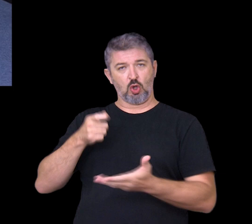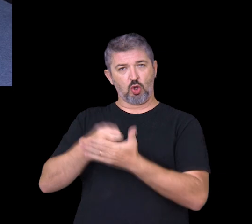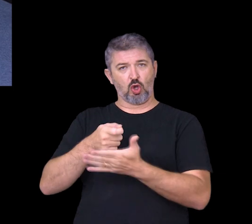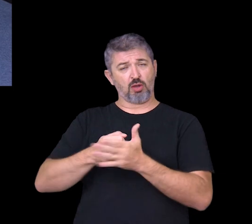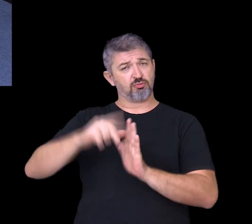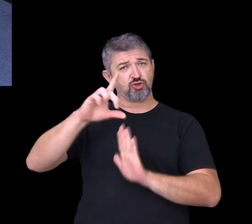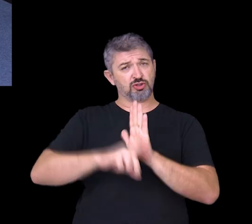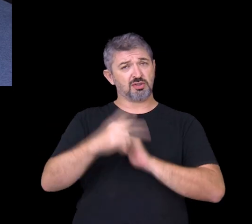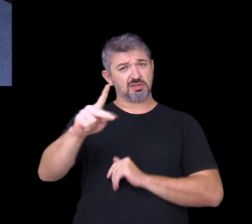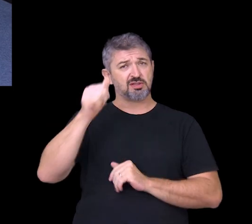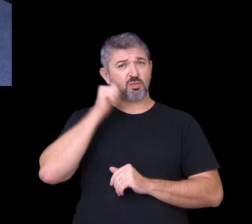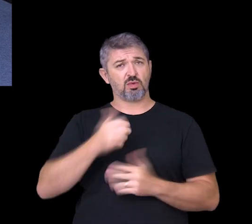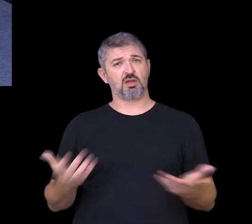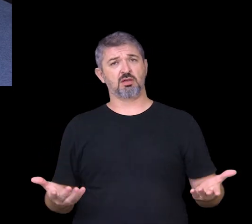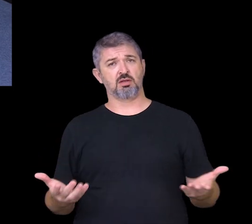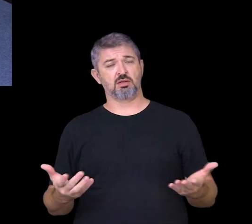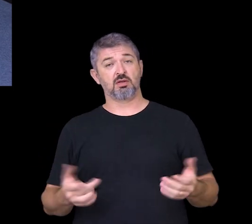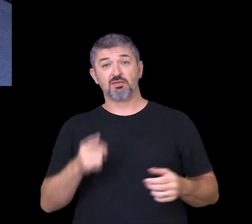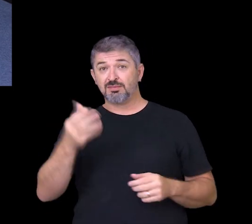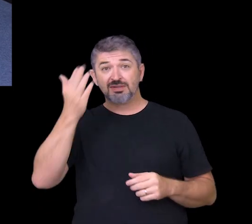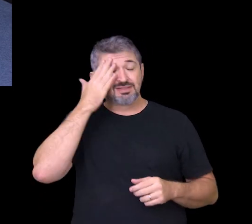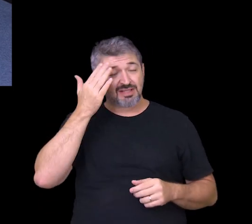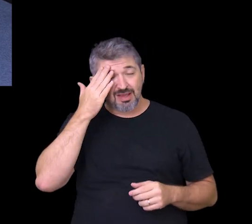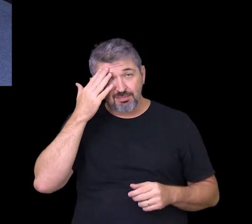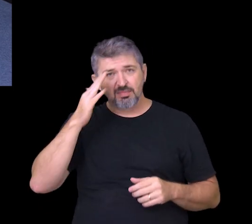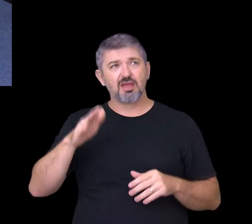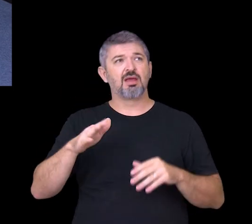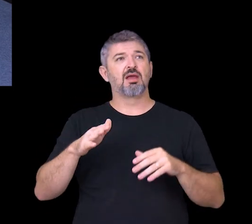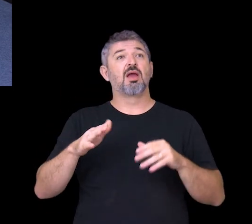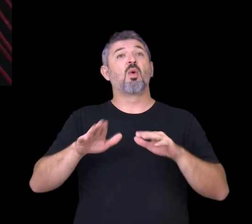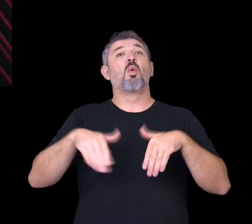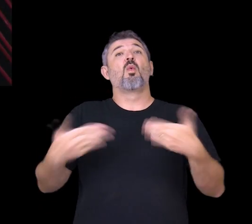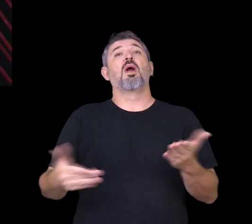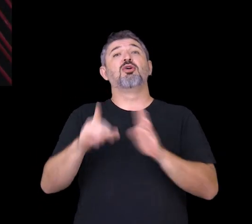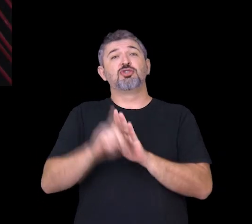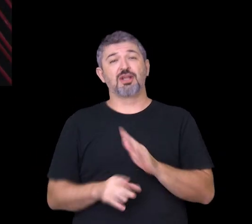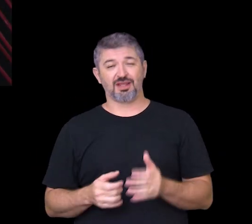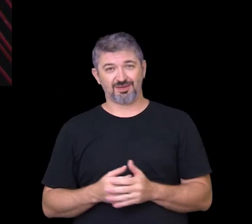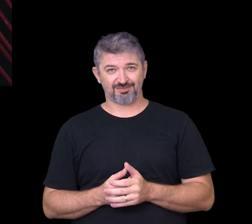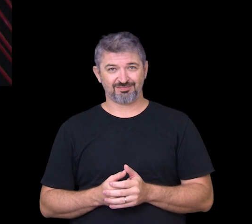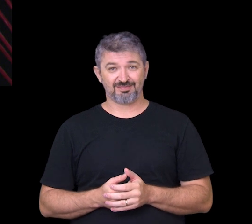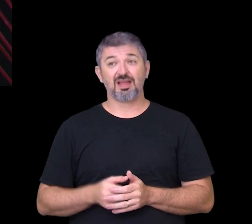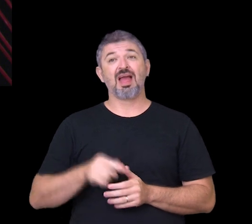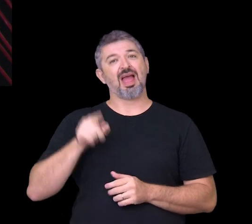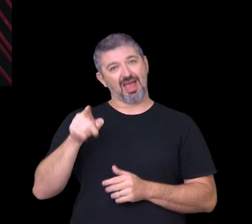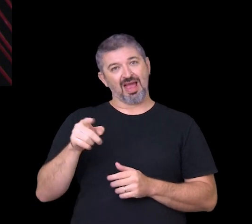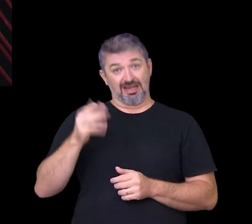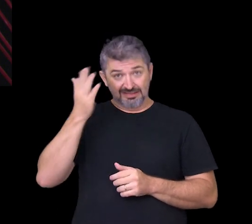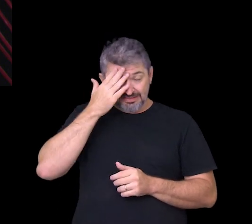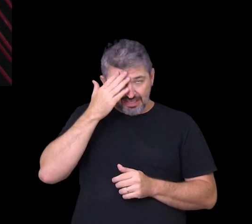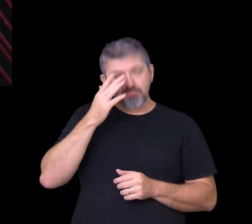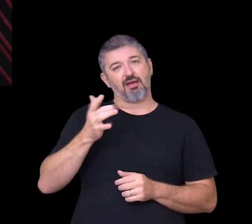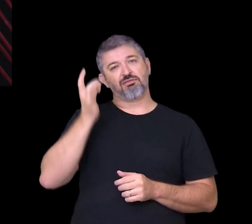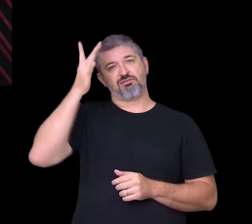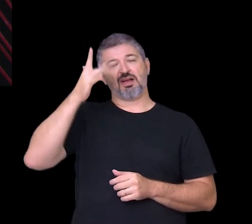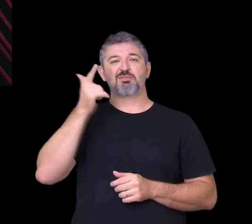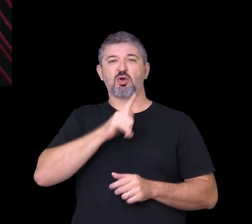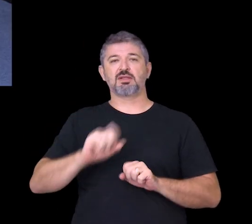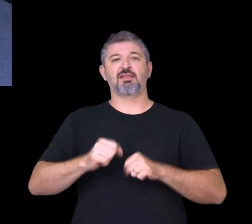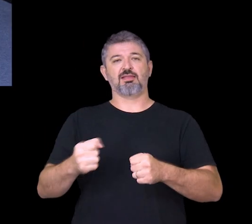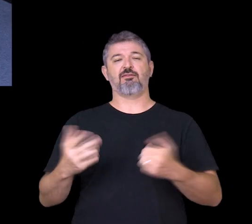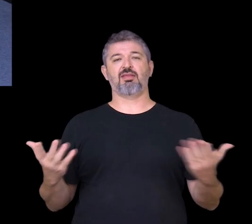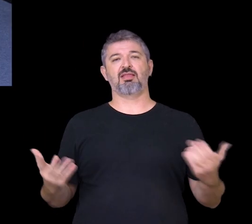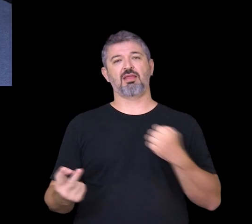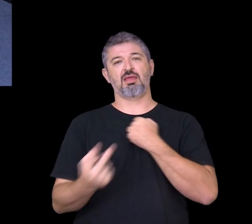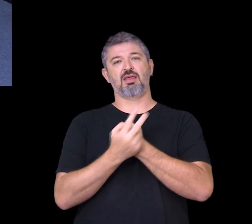Público e cobrem os seus direitos, mas as mulheres têm que saber quais são esses direitos, até para que elas possam defender com mais